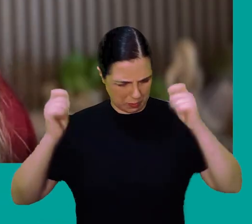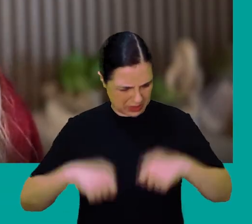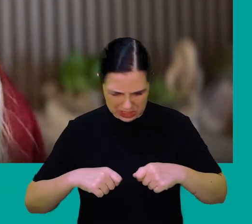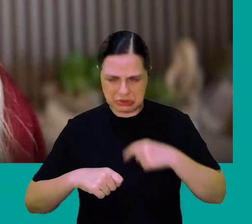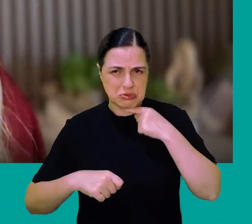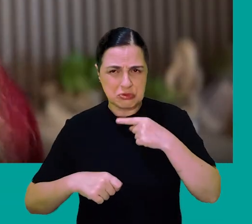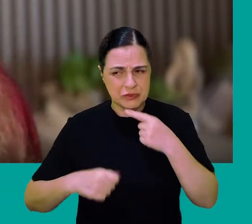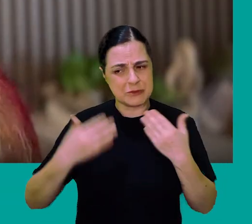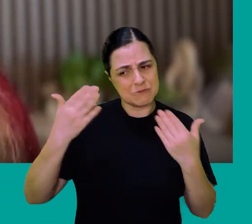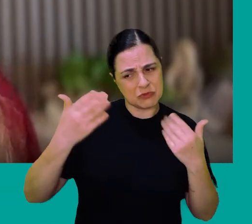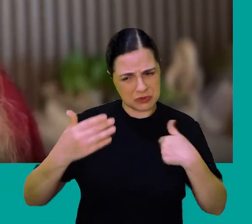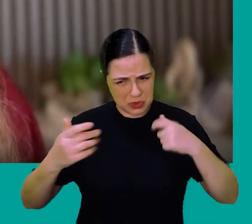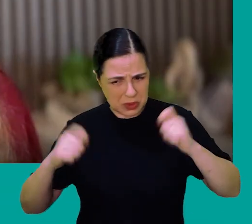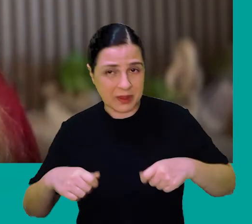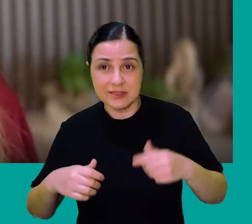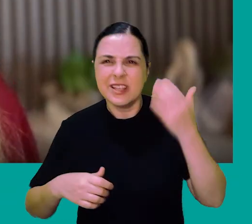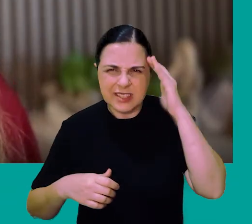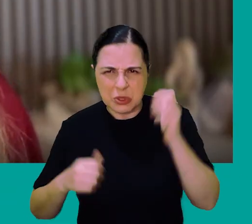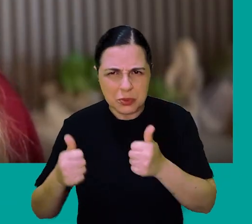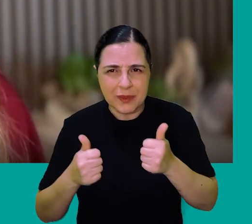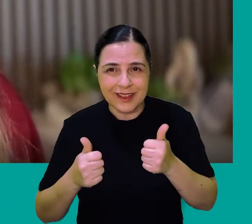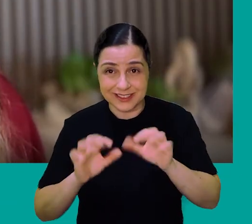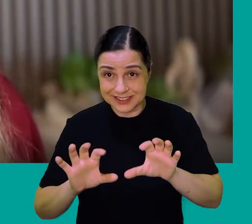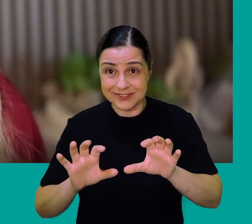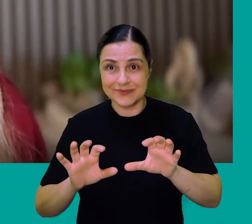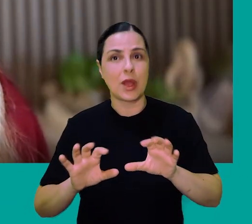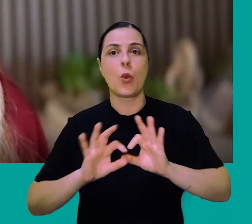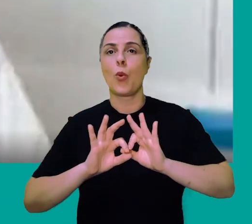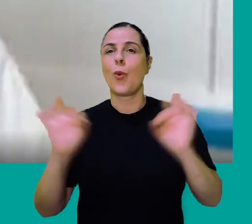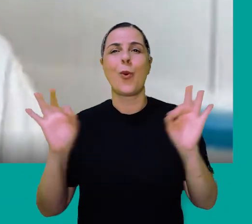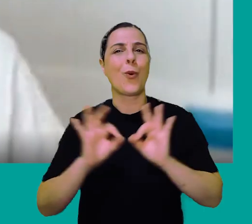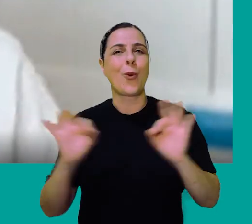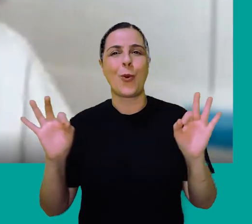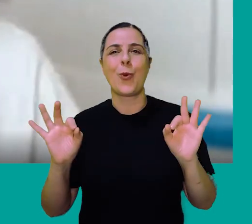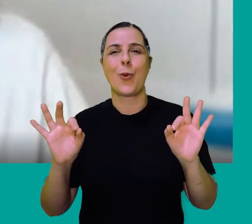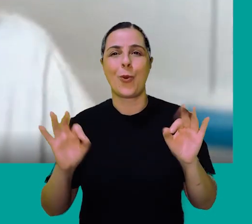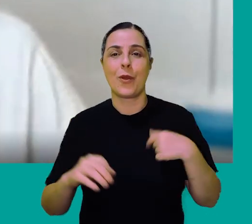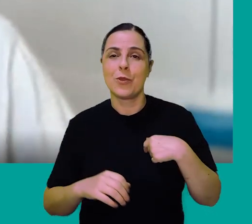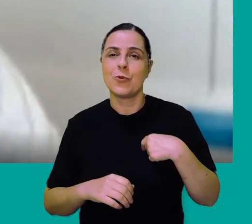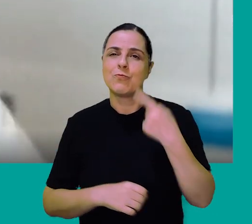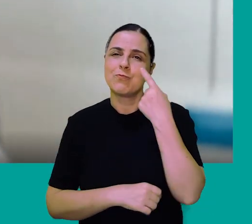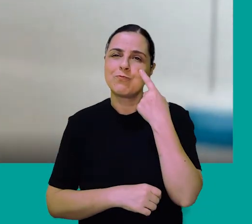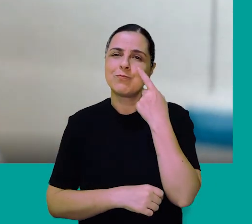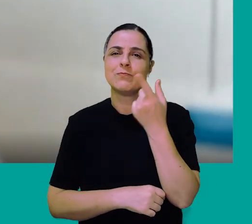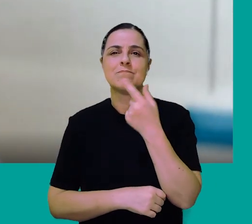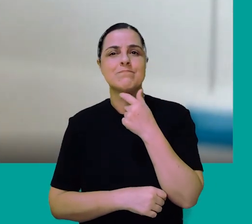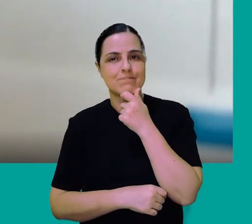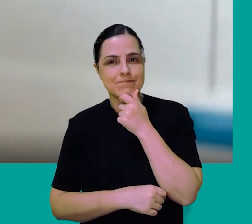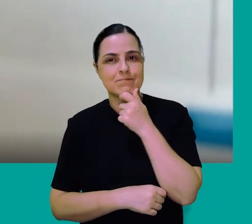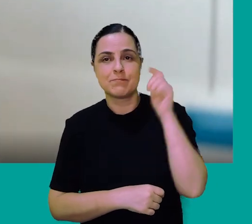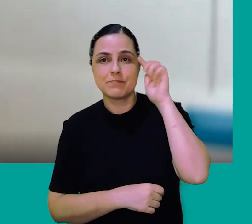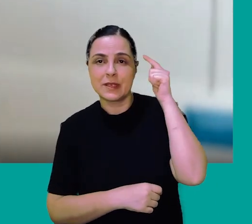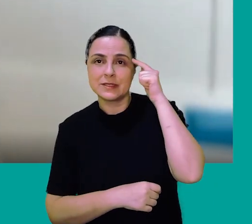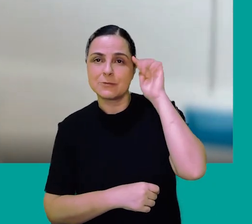vai. Tudo bem? É isso? Tudo ótimo. Não, tudo. Eu estava te ouvindo pensando. E também, às vezes,